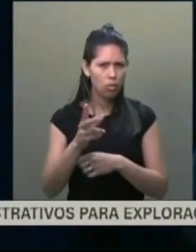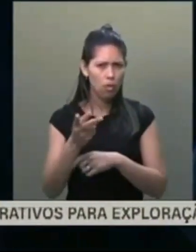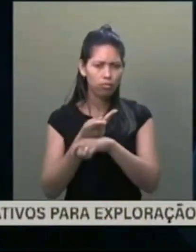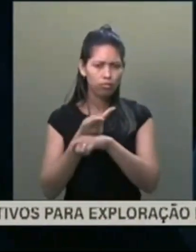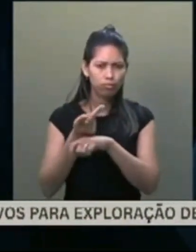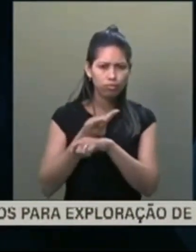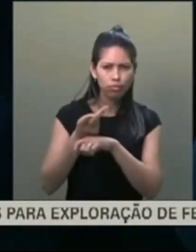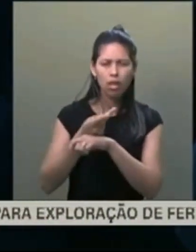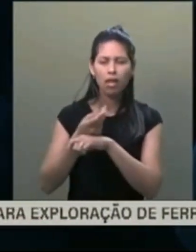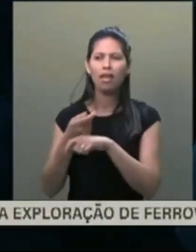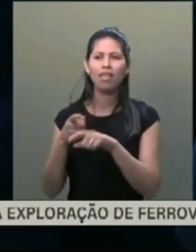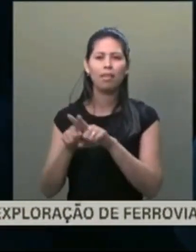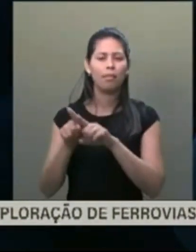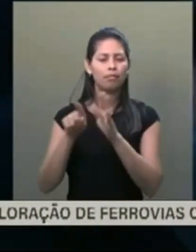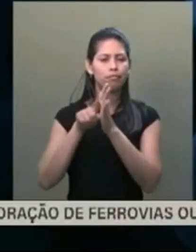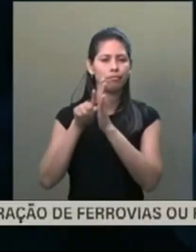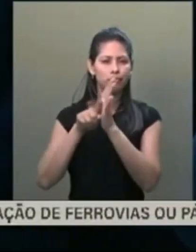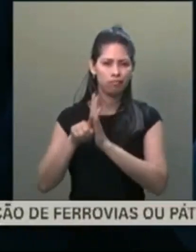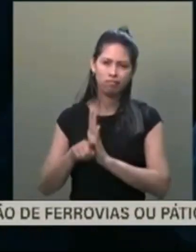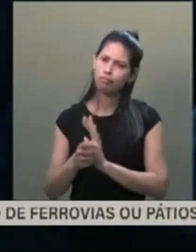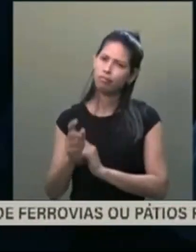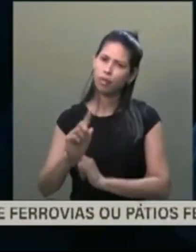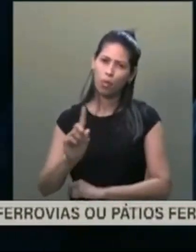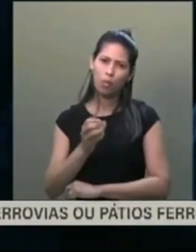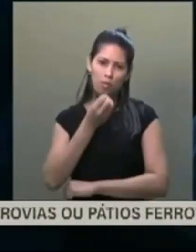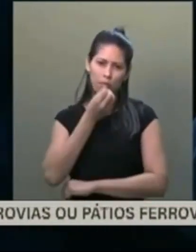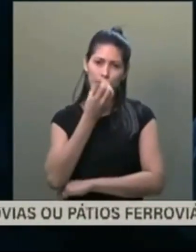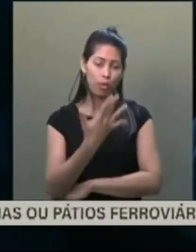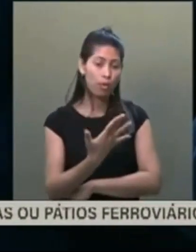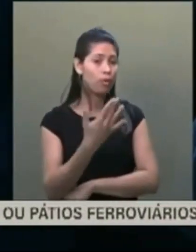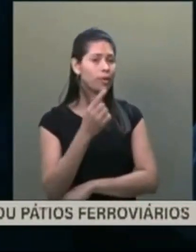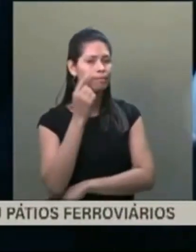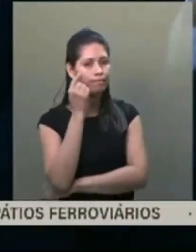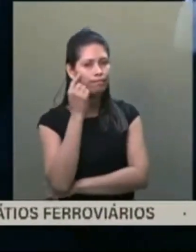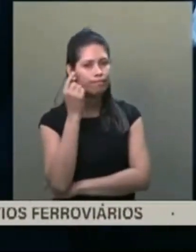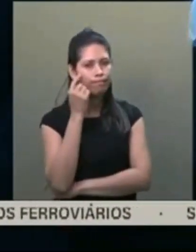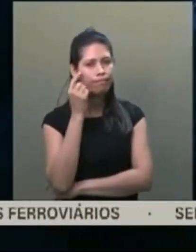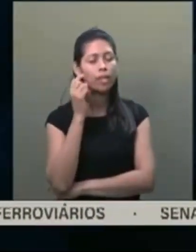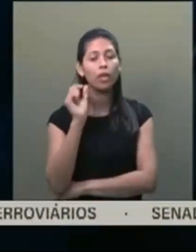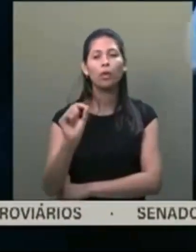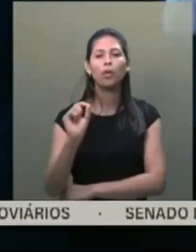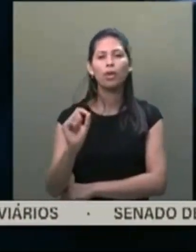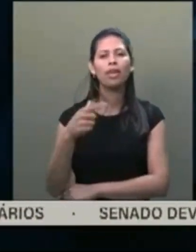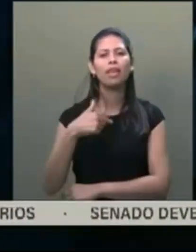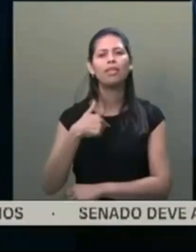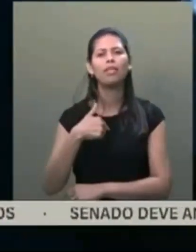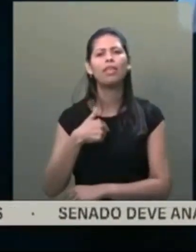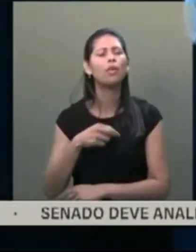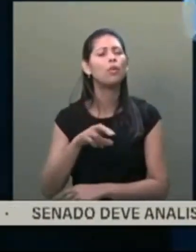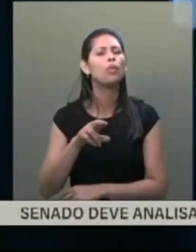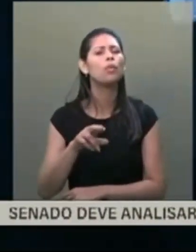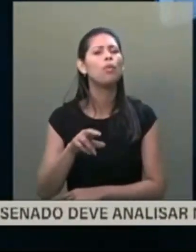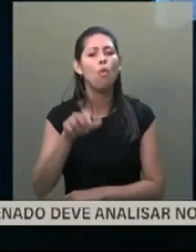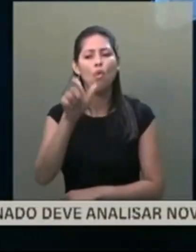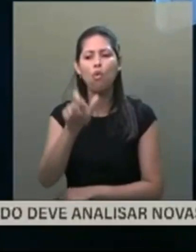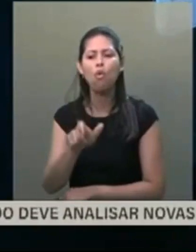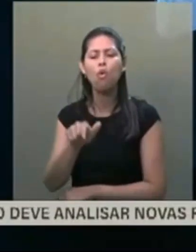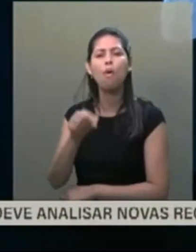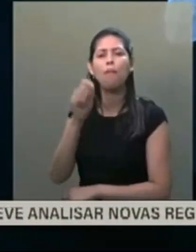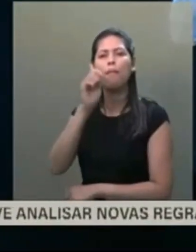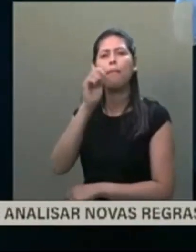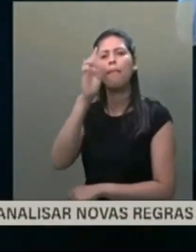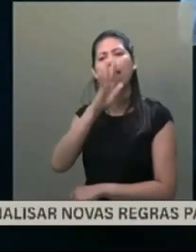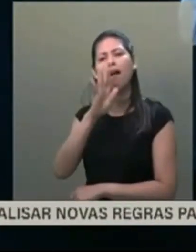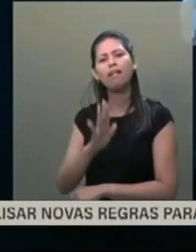isso não é coisa boa. Parodiando as palavras do único brasileiro que foi 2 vezes ministro do